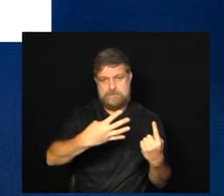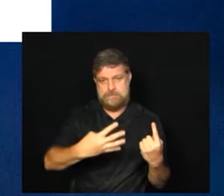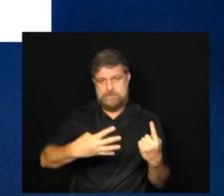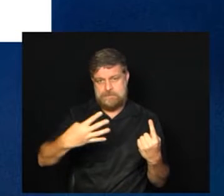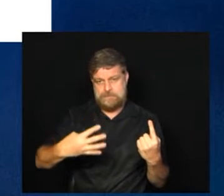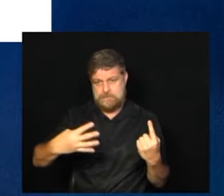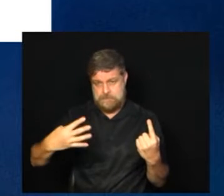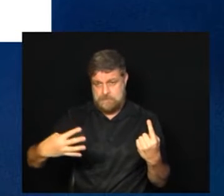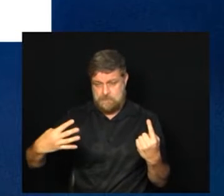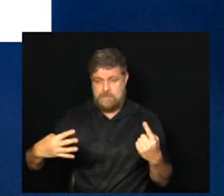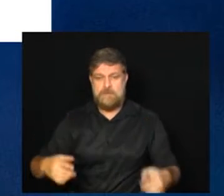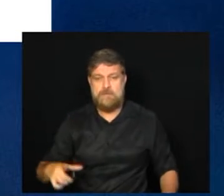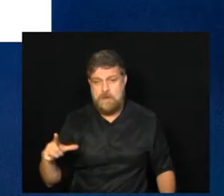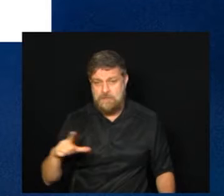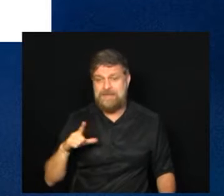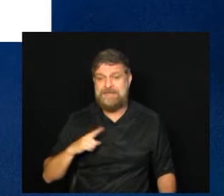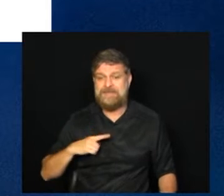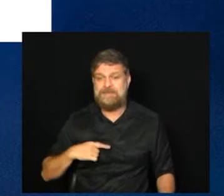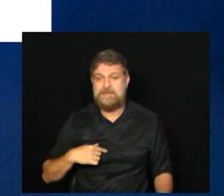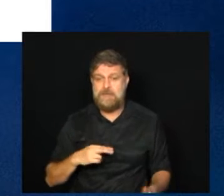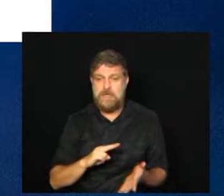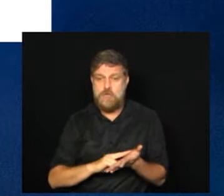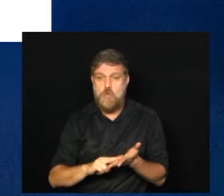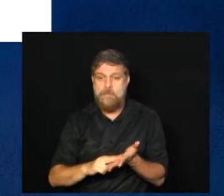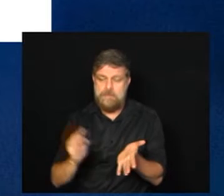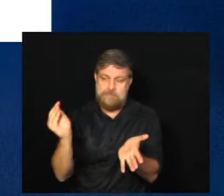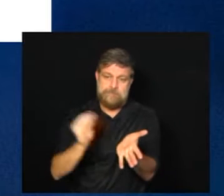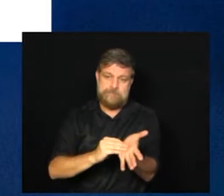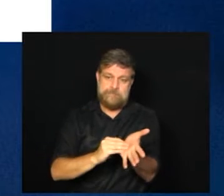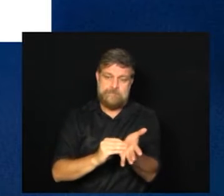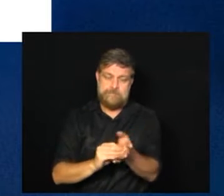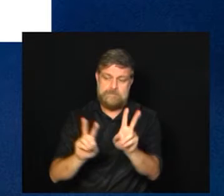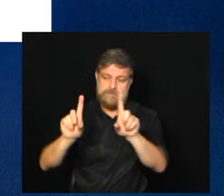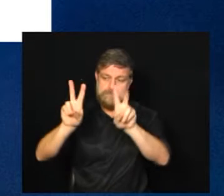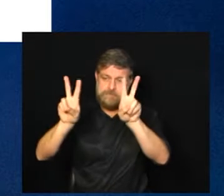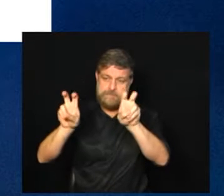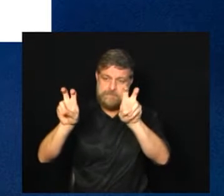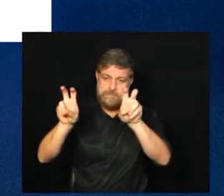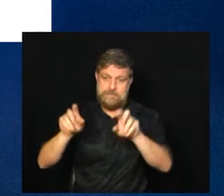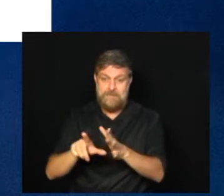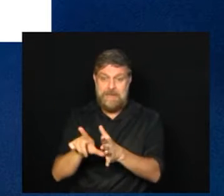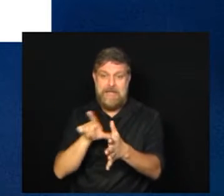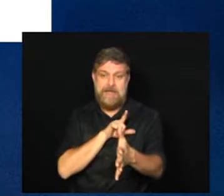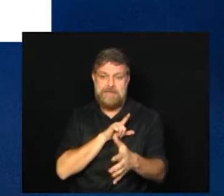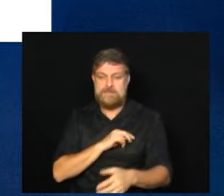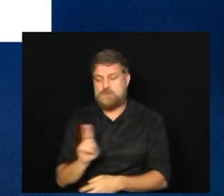LGBTQIAP+, que deve ser colocado por escrito, entre parênteses, antes do